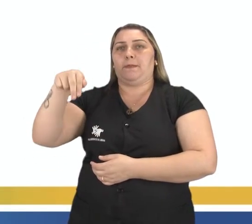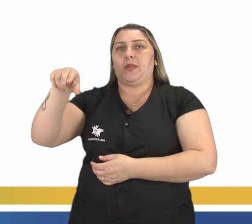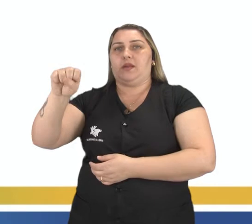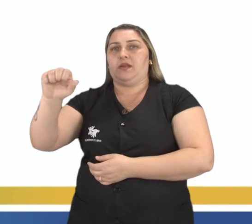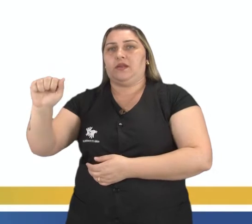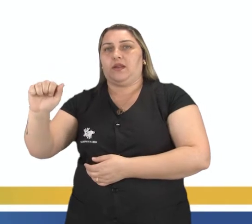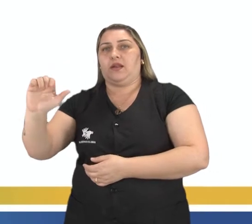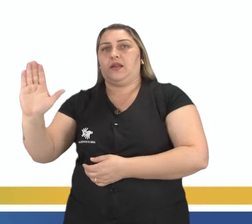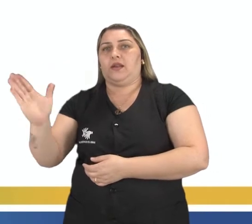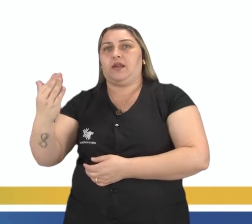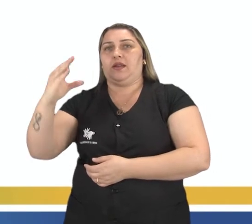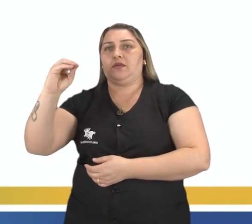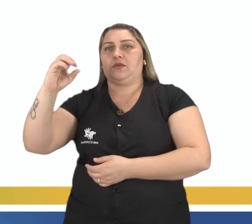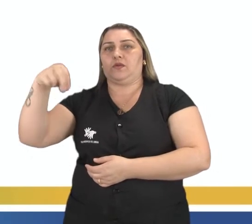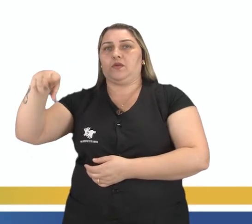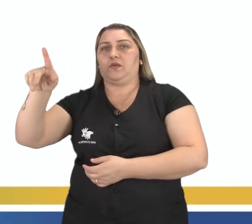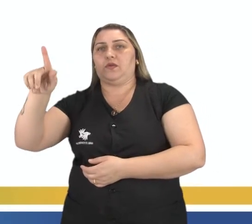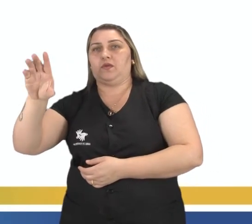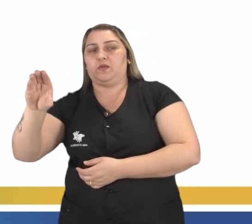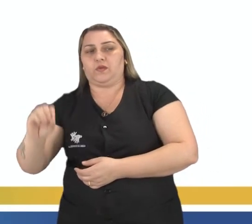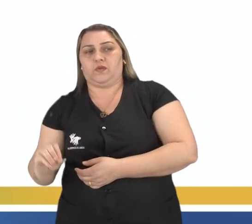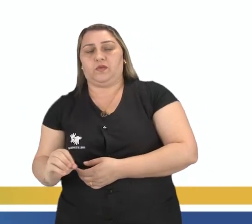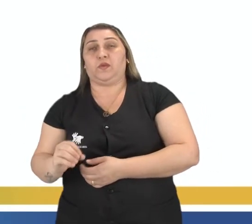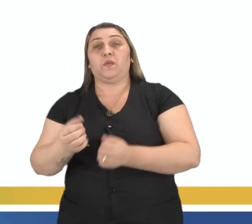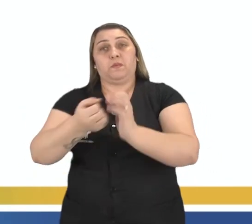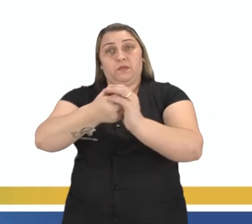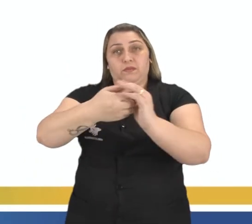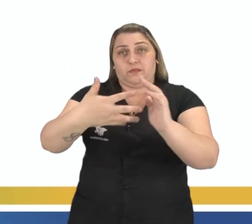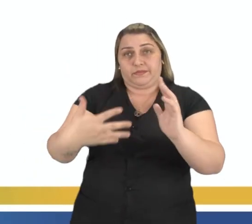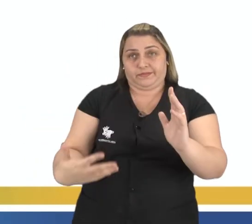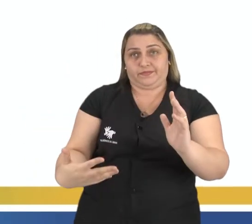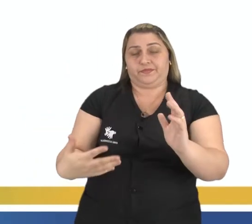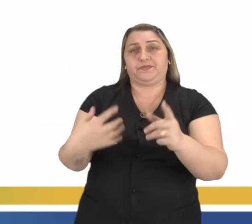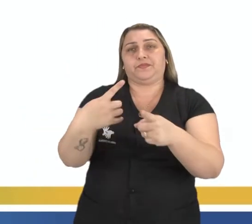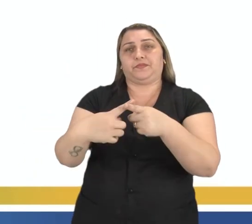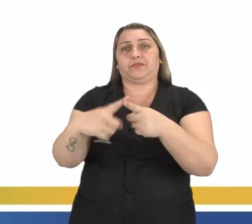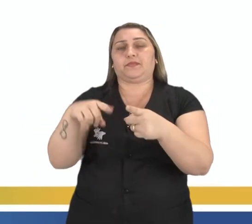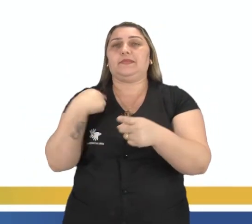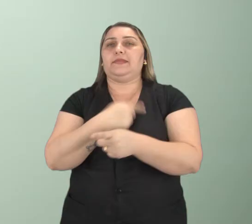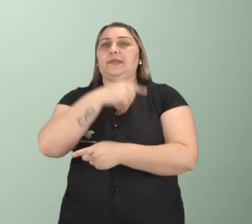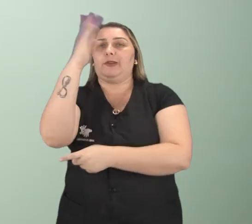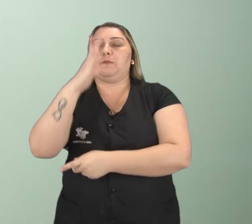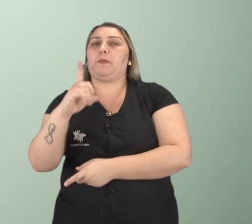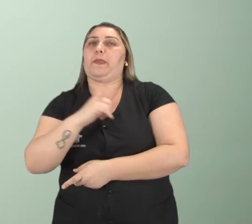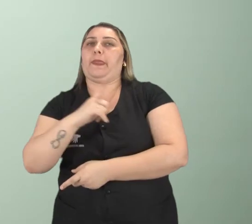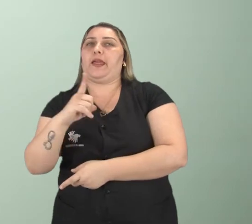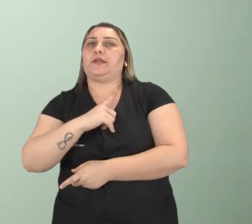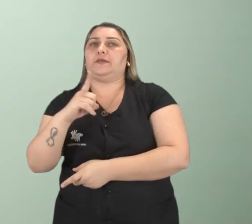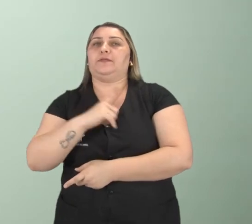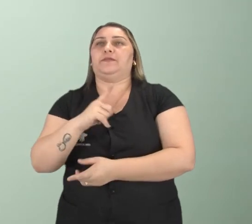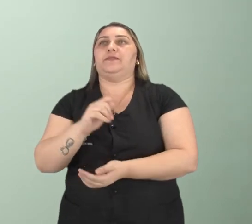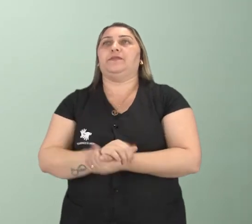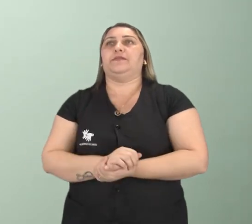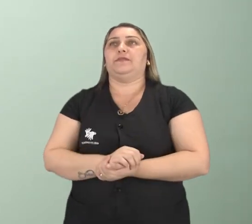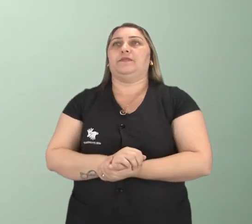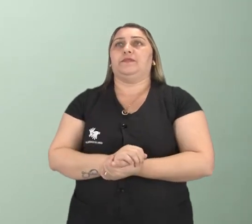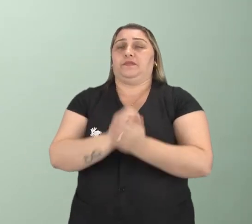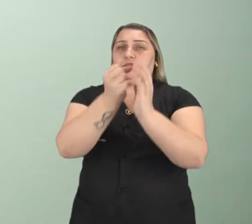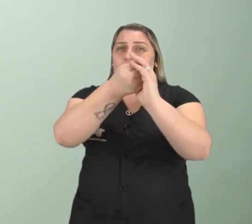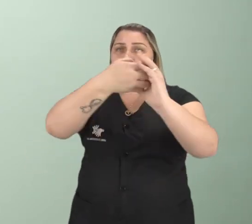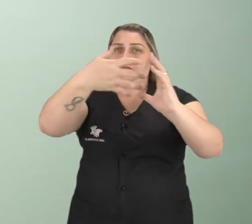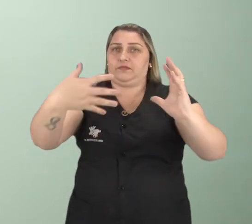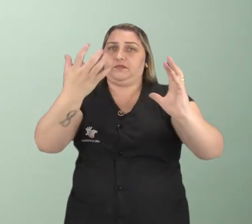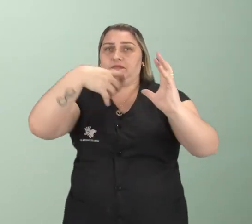dos Congos, eu queria ressaltar para vocês uma característica, porque nós brasileiros temos muito a ver com